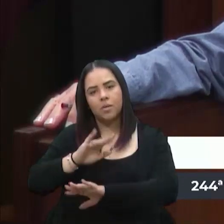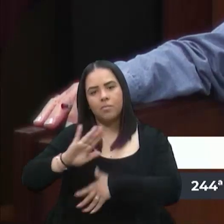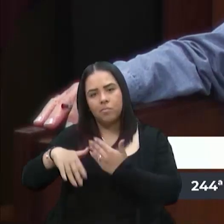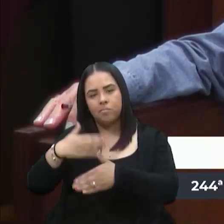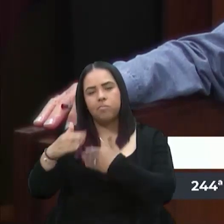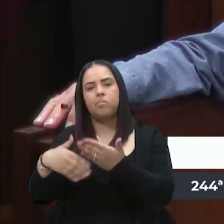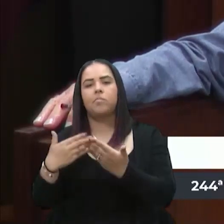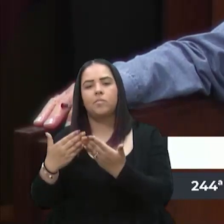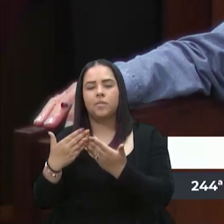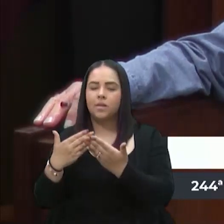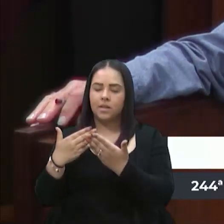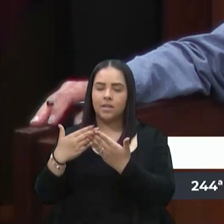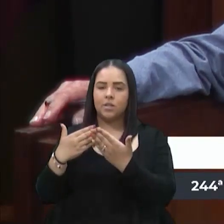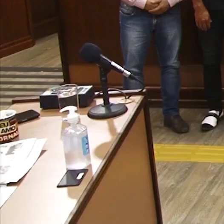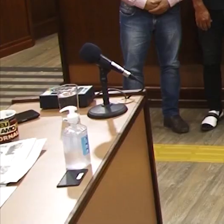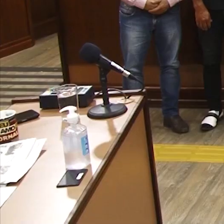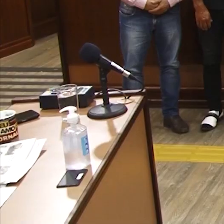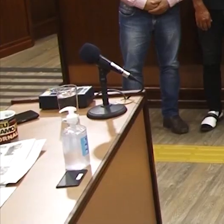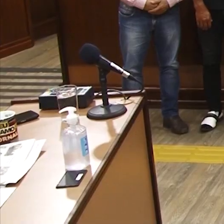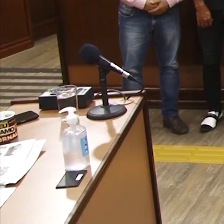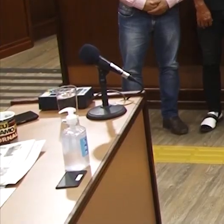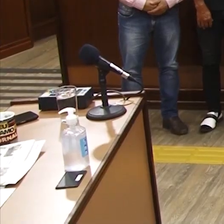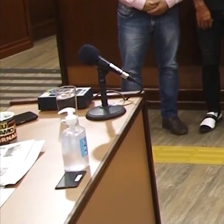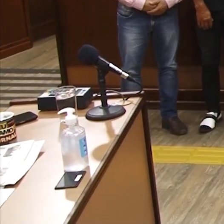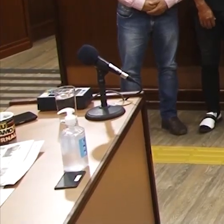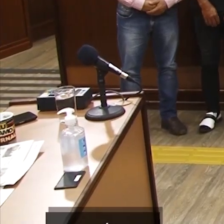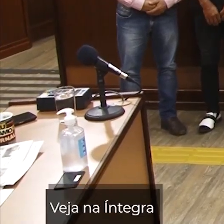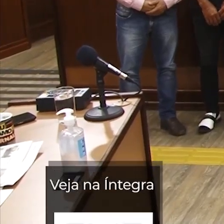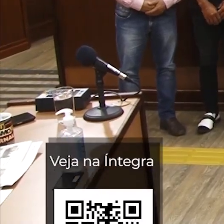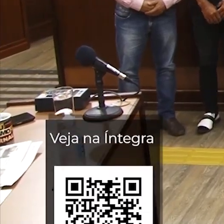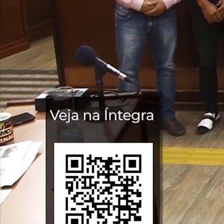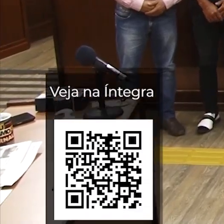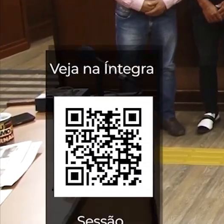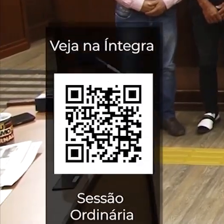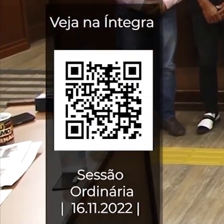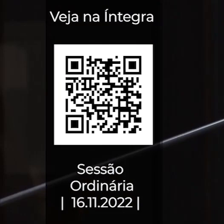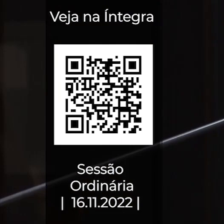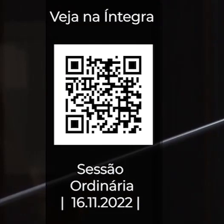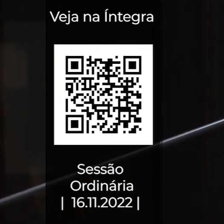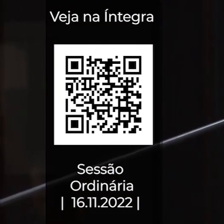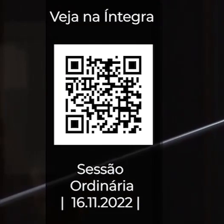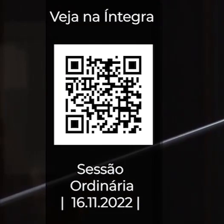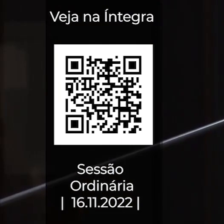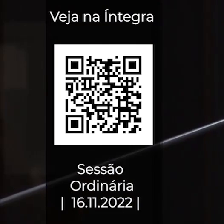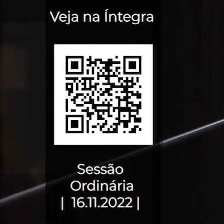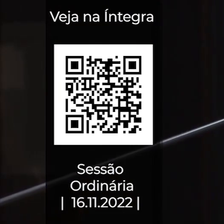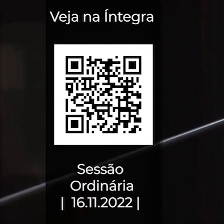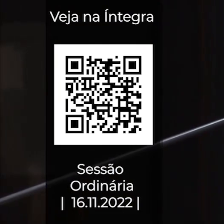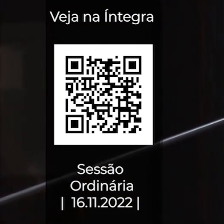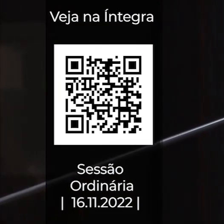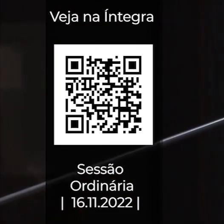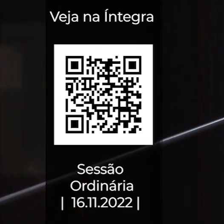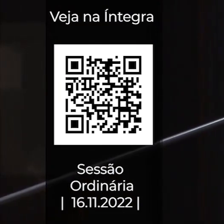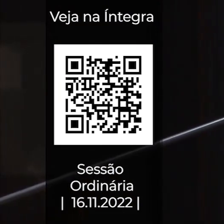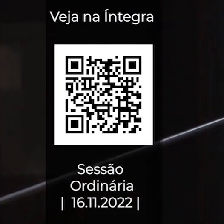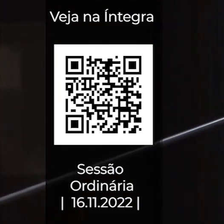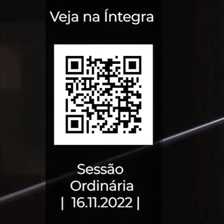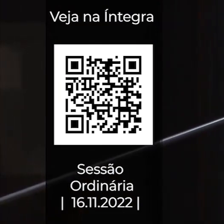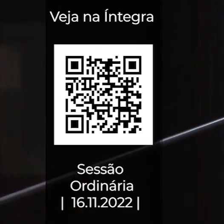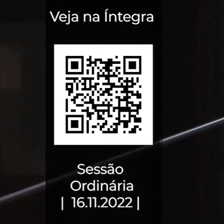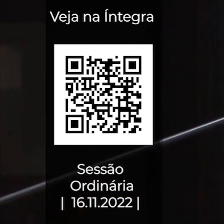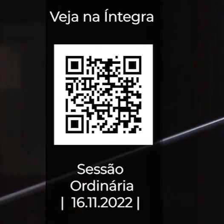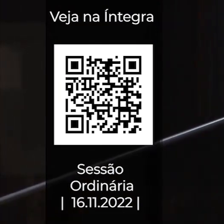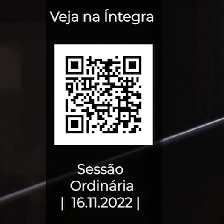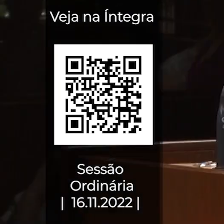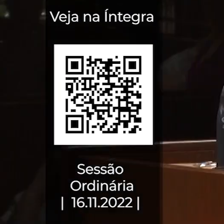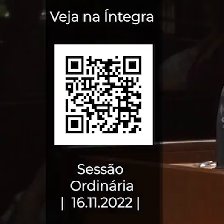desenvolvimento integral dos estudantes. As diretoras e vices receberam uma placa. Na tribuna, a diretora Aline do Amaral